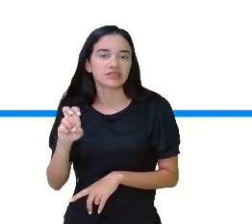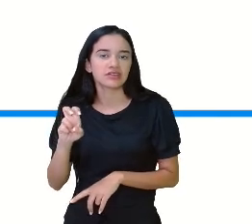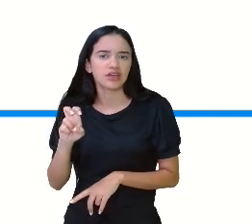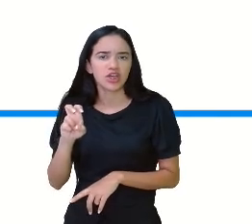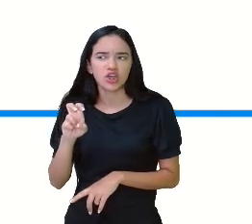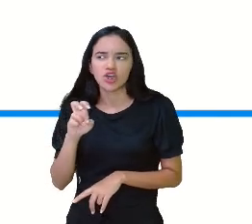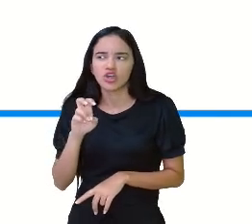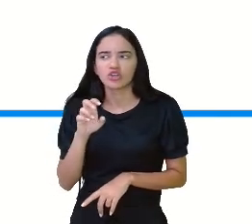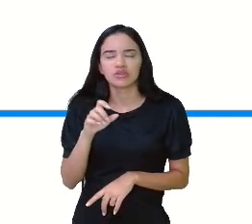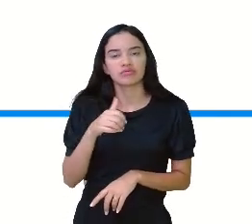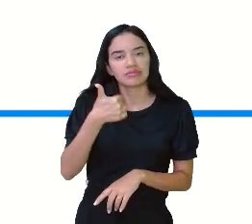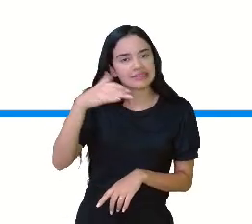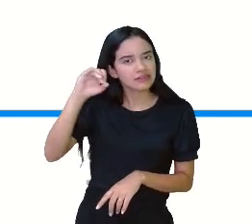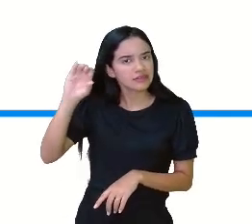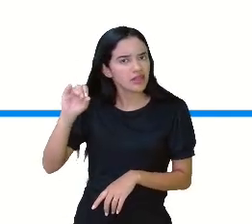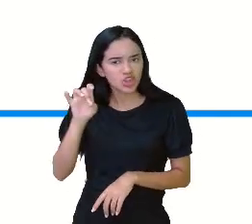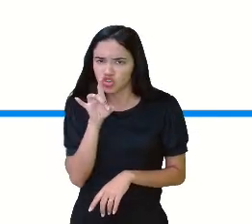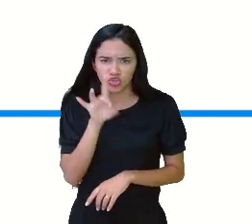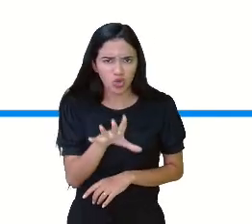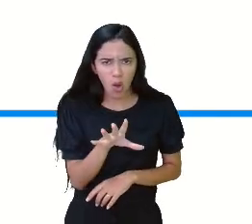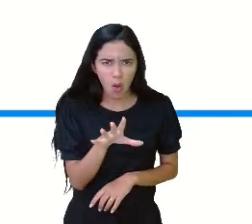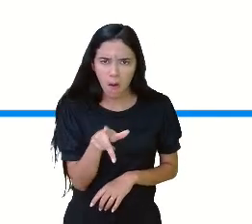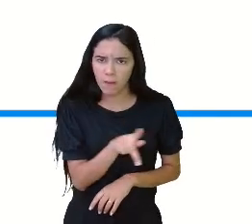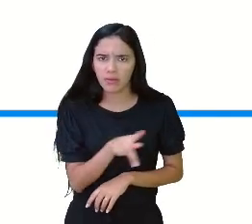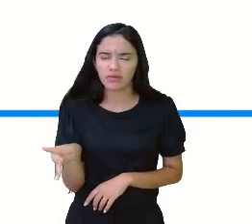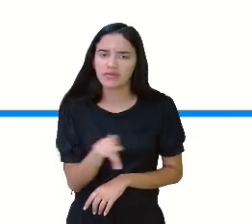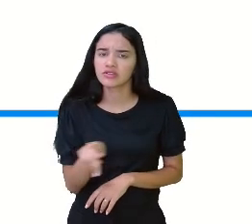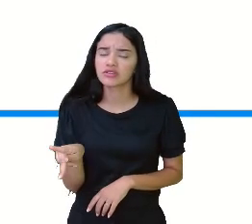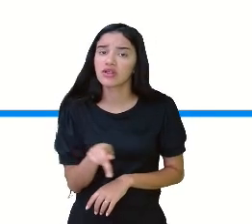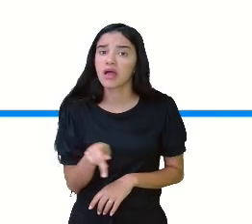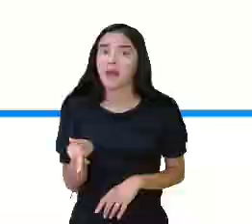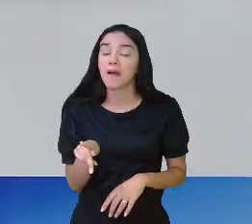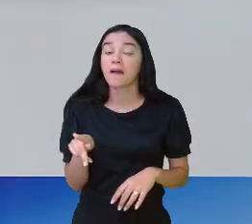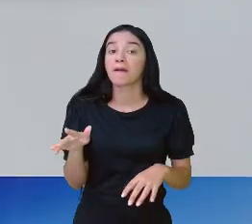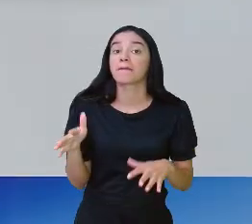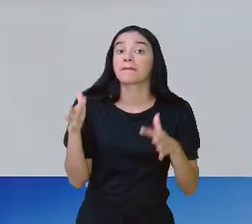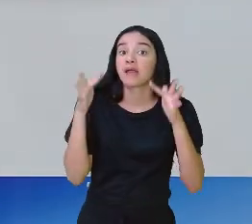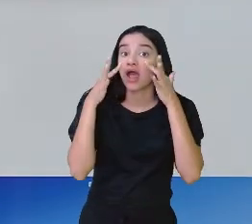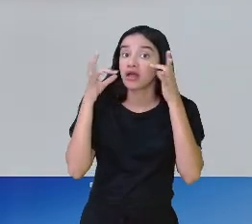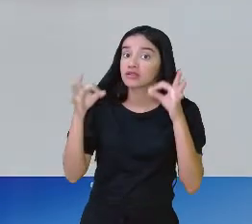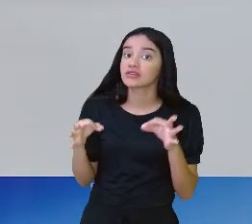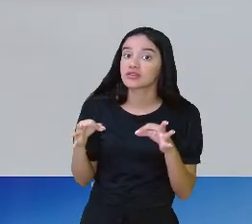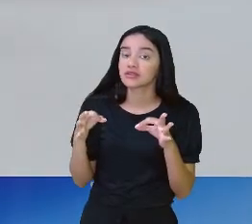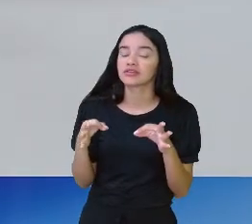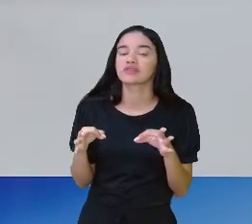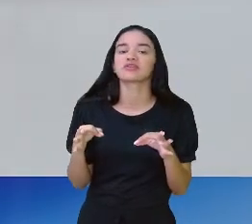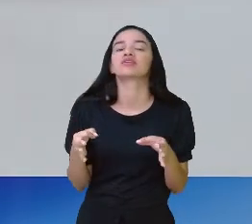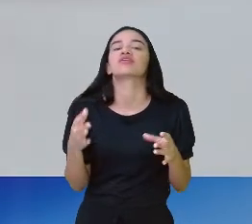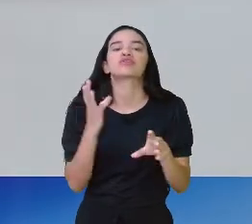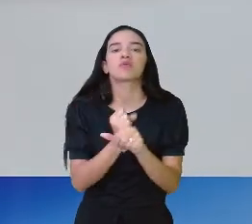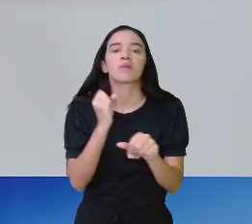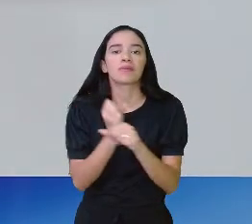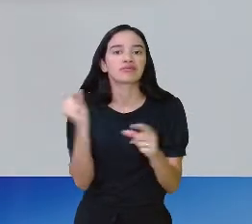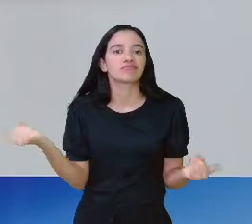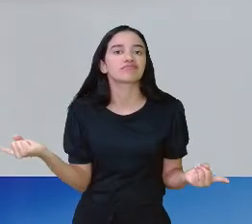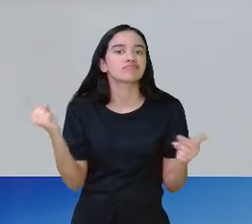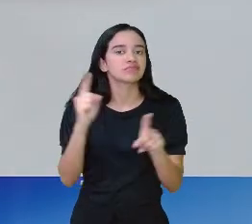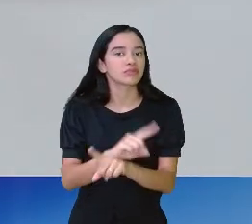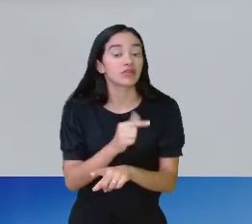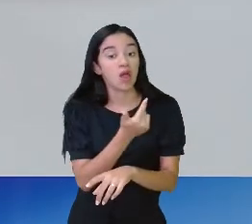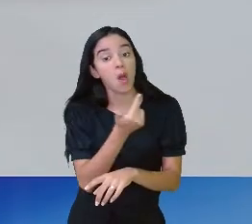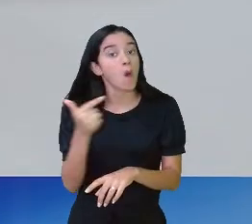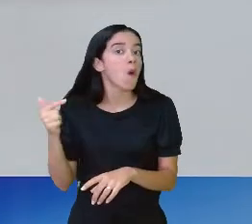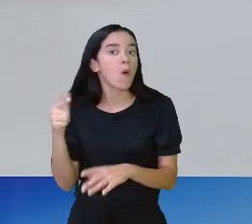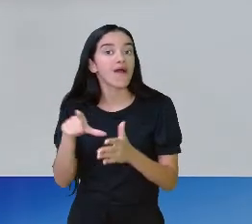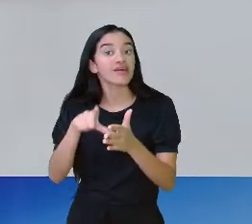É só isso, professora? Aham. É só isso. Presta atenção nas operações inversas. Na outra, a